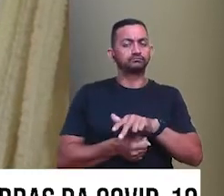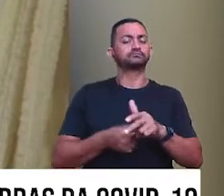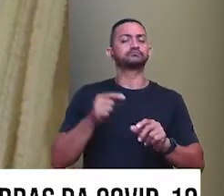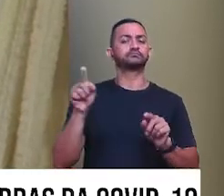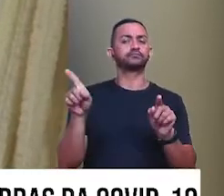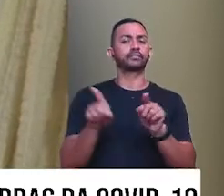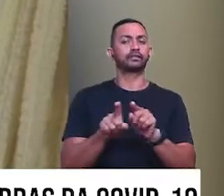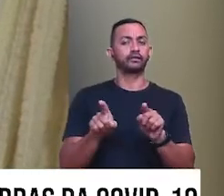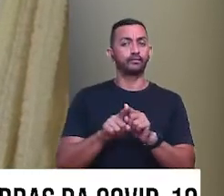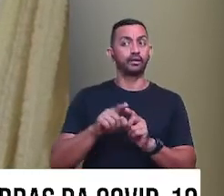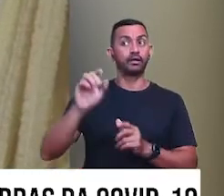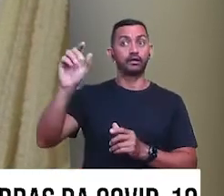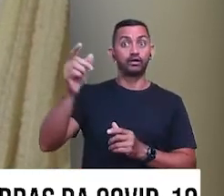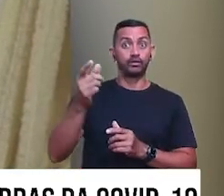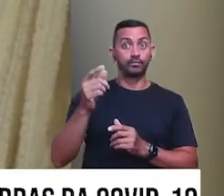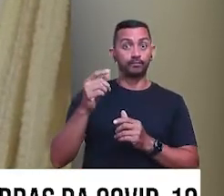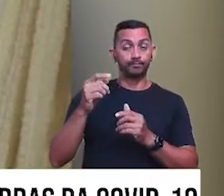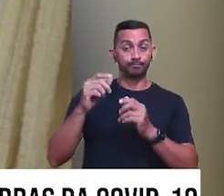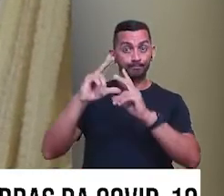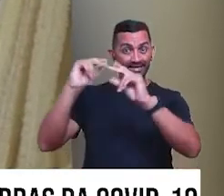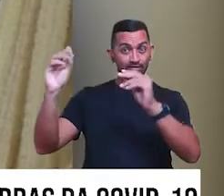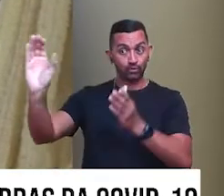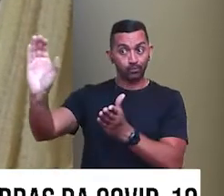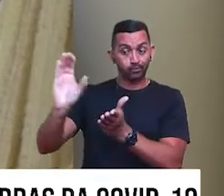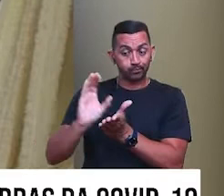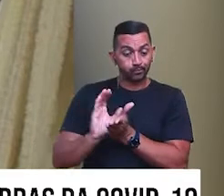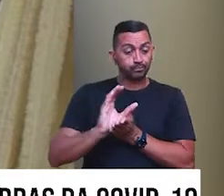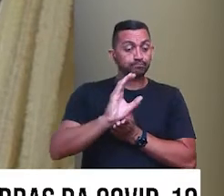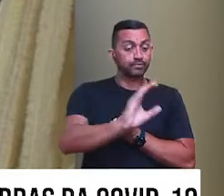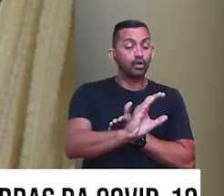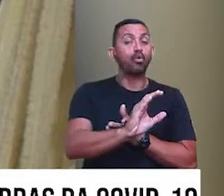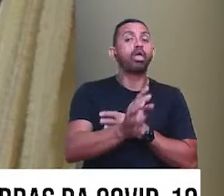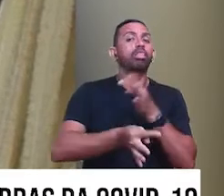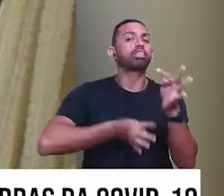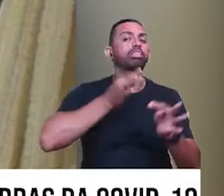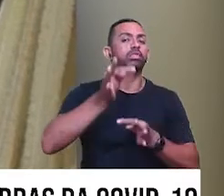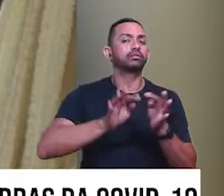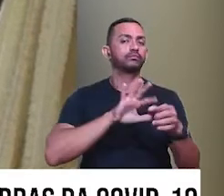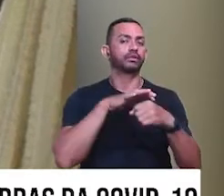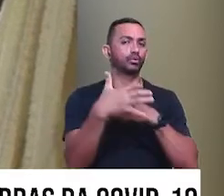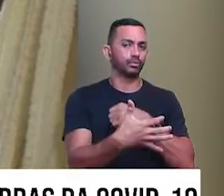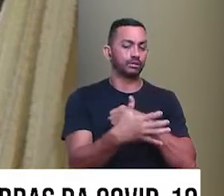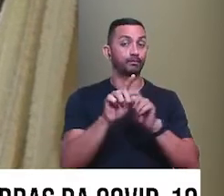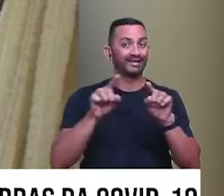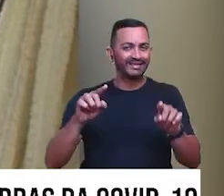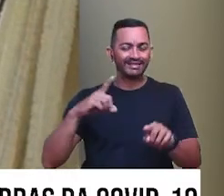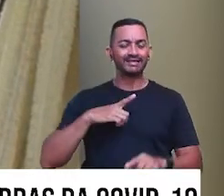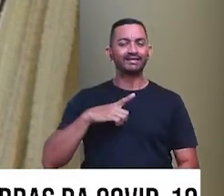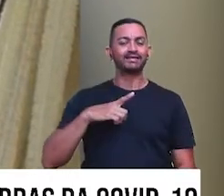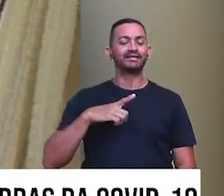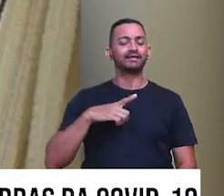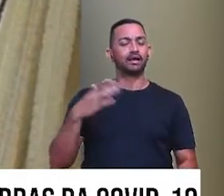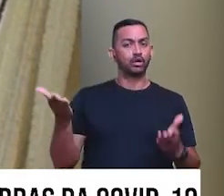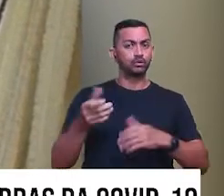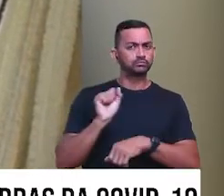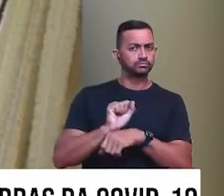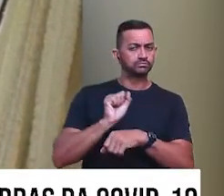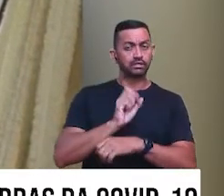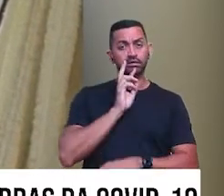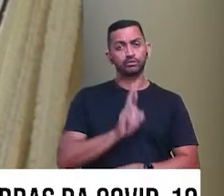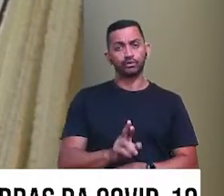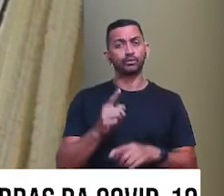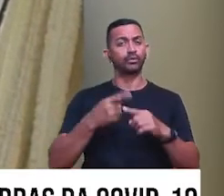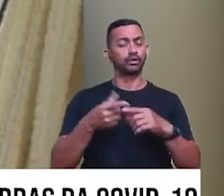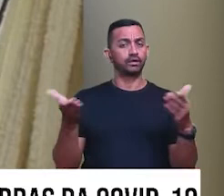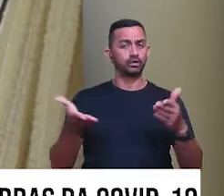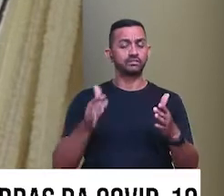nos preços, né, no benefício que foi vindo à cidade para tratamento da Covid-19. E aí, Mônica, a gente está